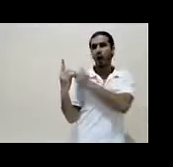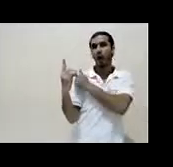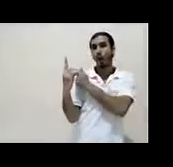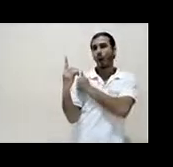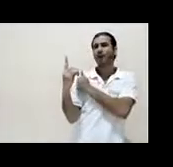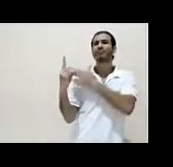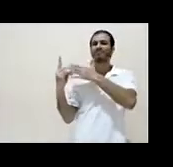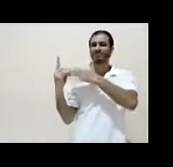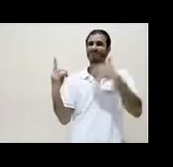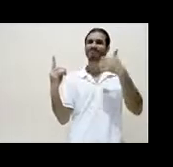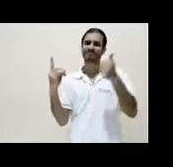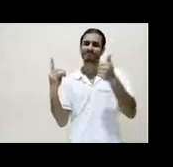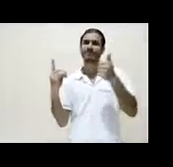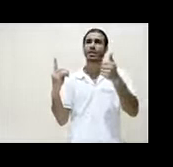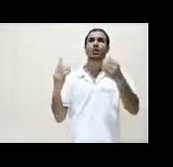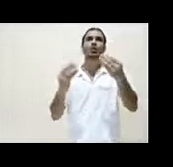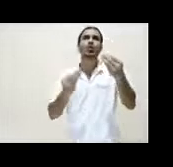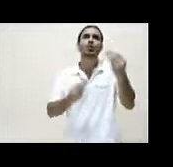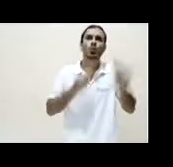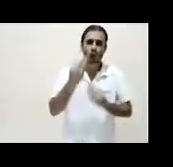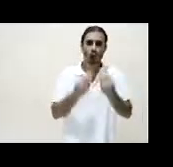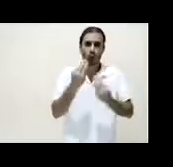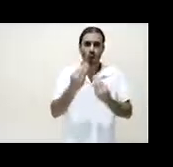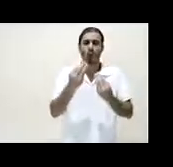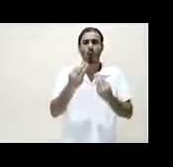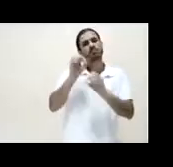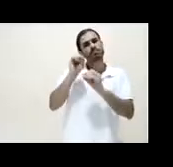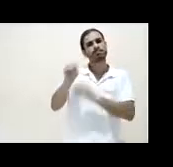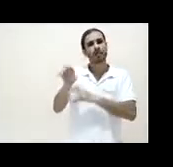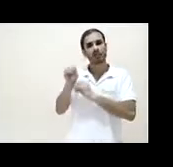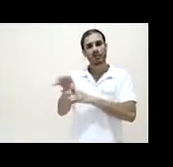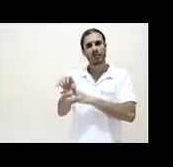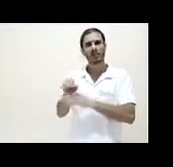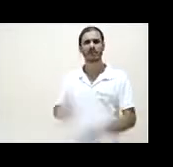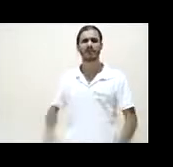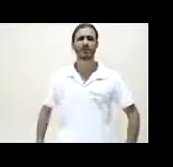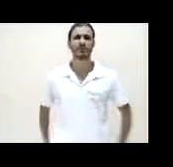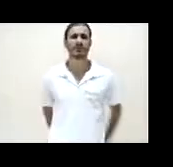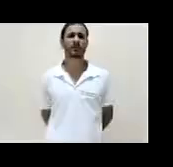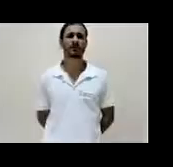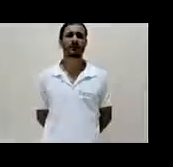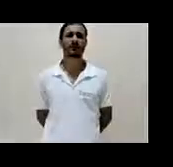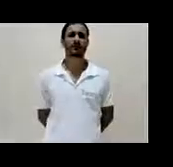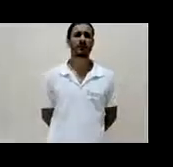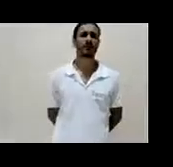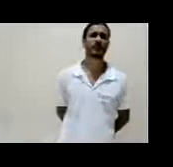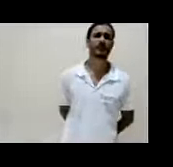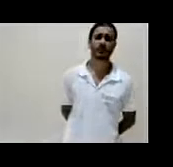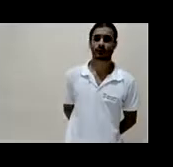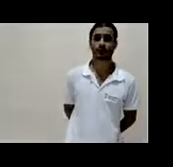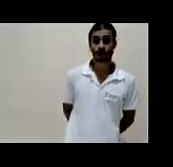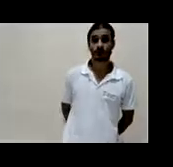a nossa pesquisa, a gente vai usar ali as abordagens de Fregoto, Ciavatta e Ramos, né, Manacorda